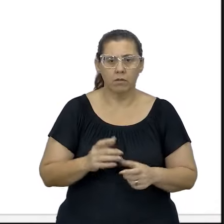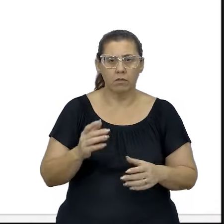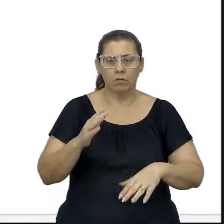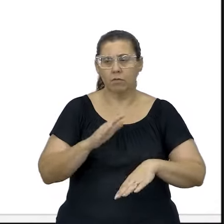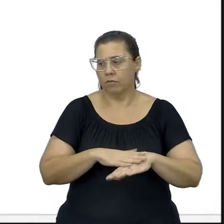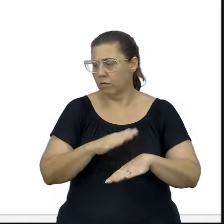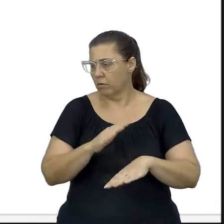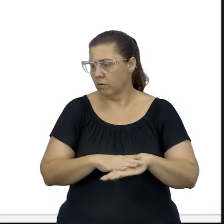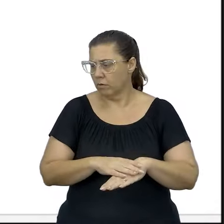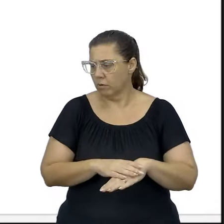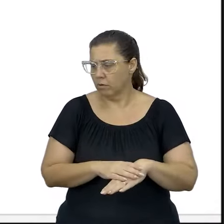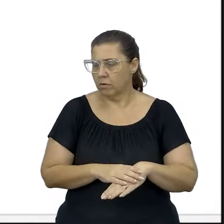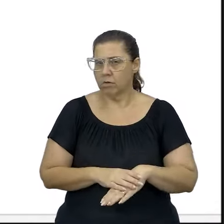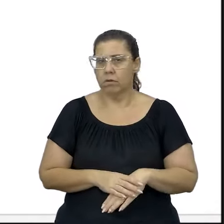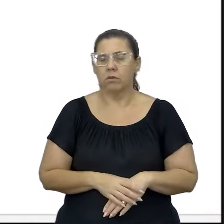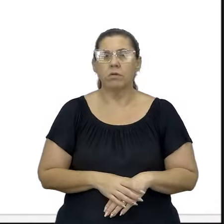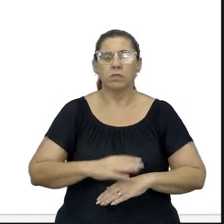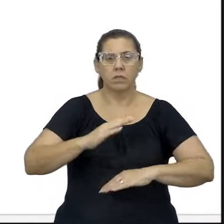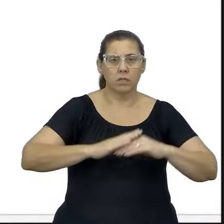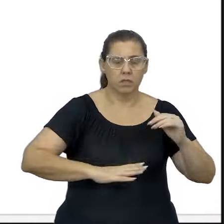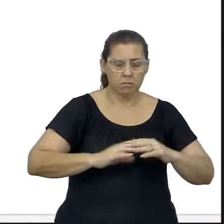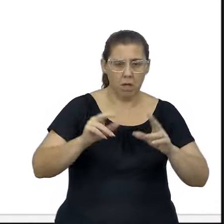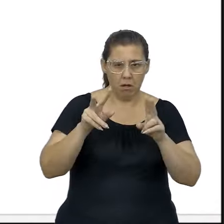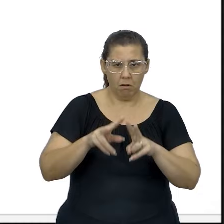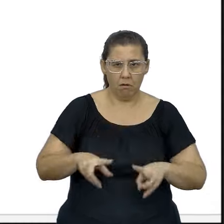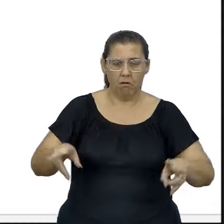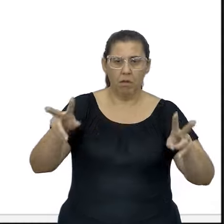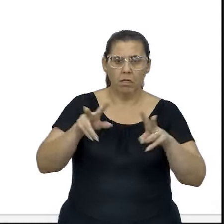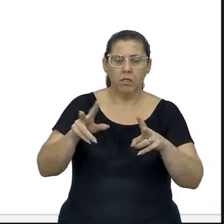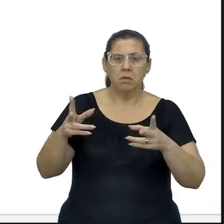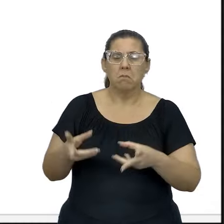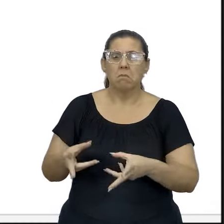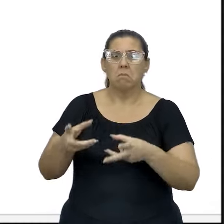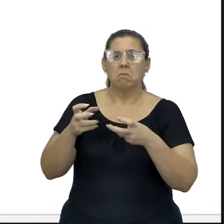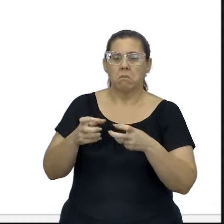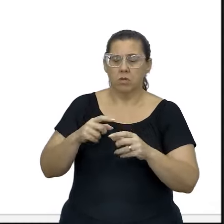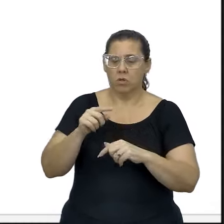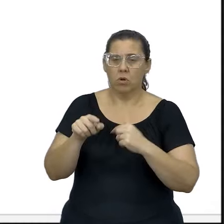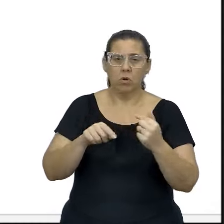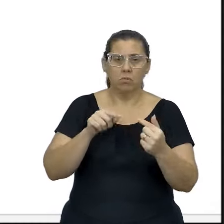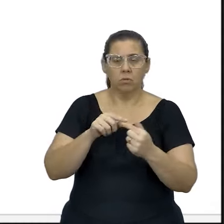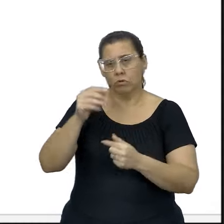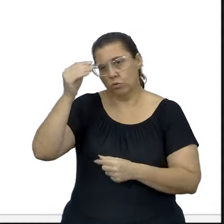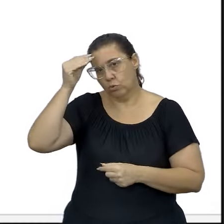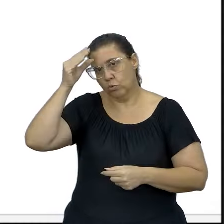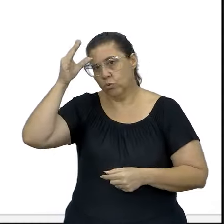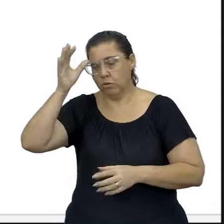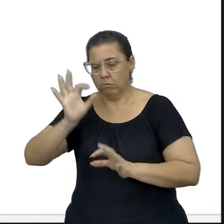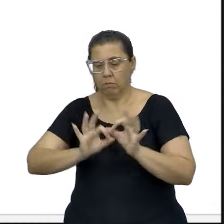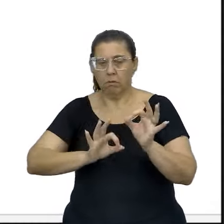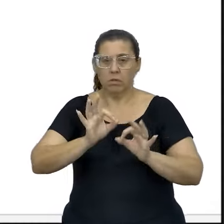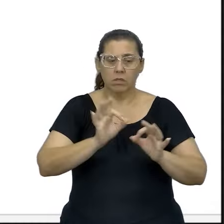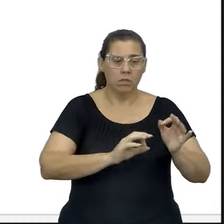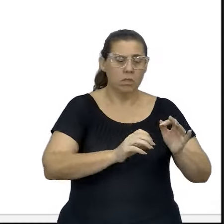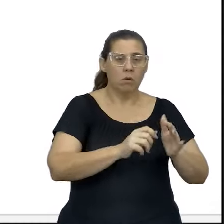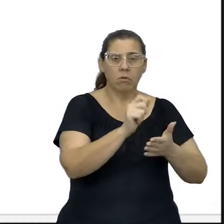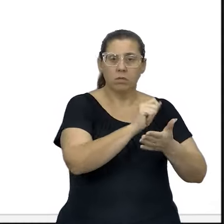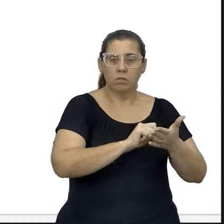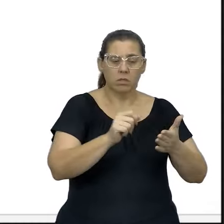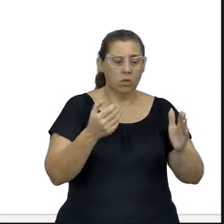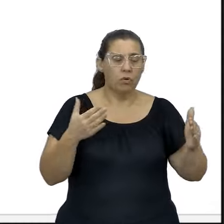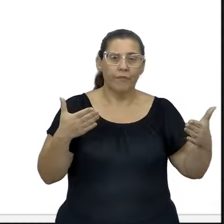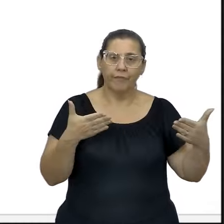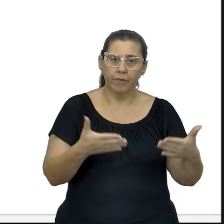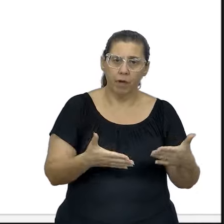isso. Por isso, essas habilidades do slide, elas se referem ao objeto de conhecimento, produção escrita. E o